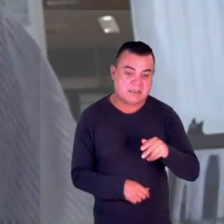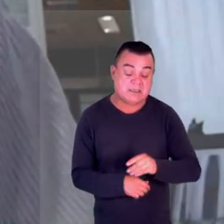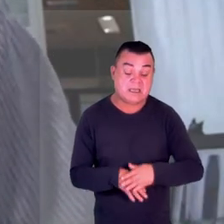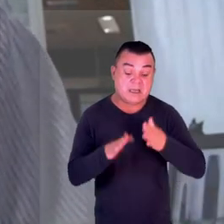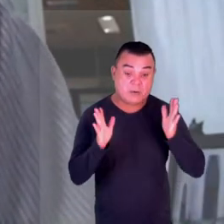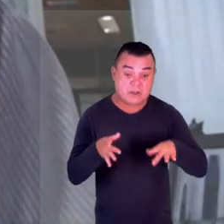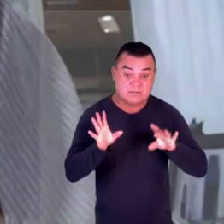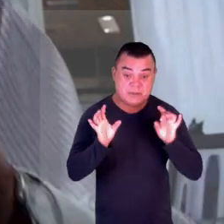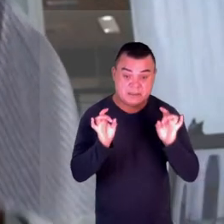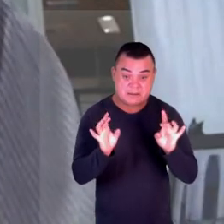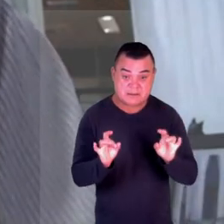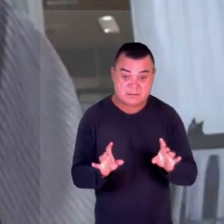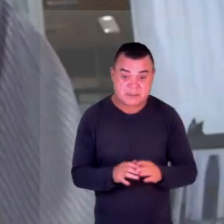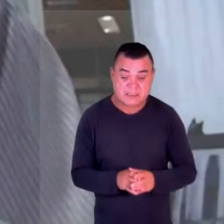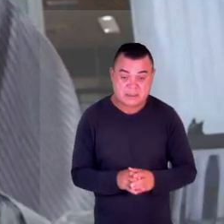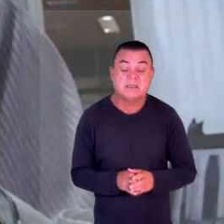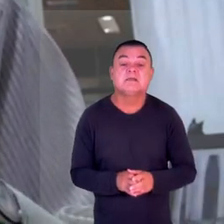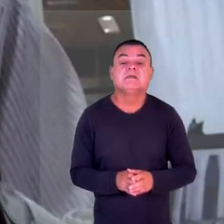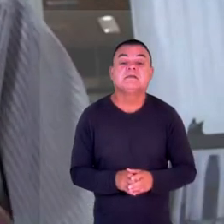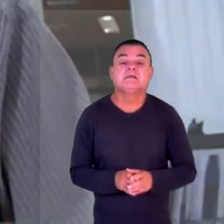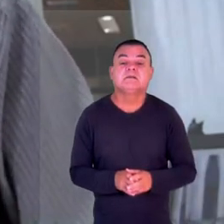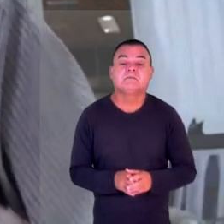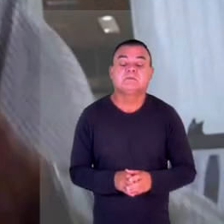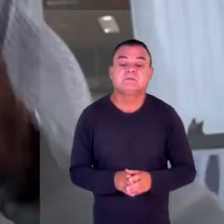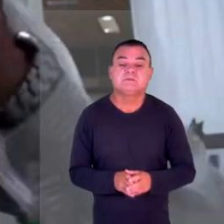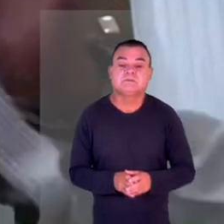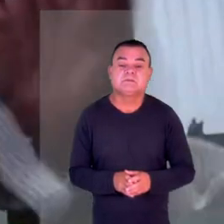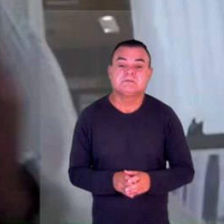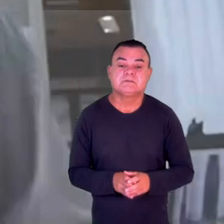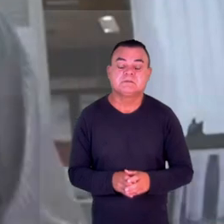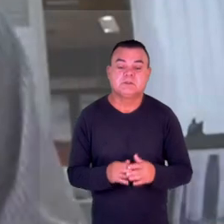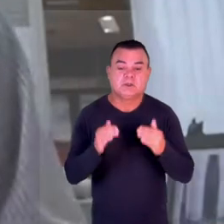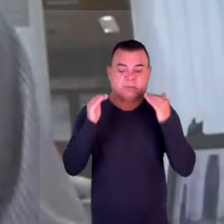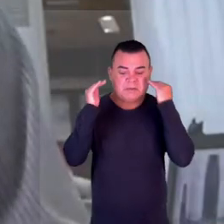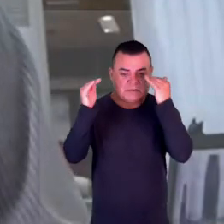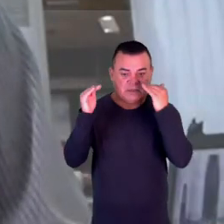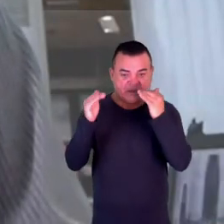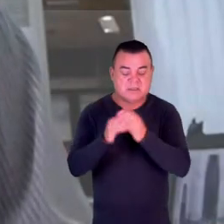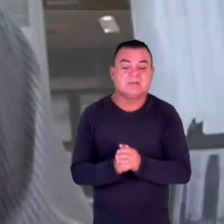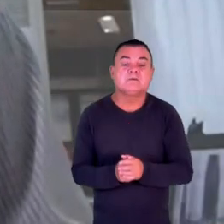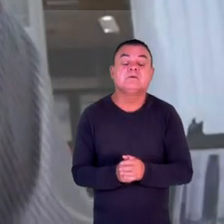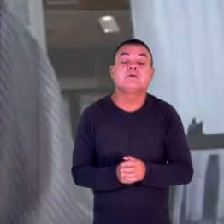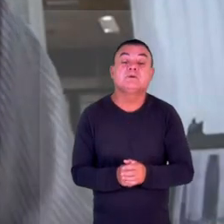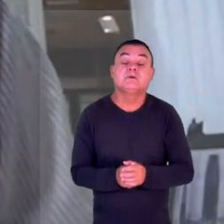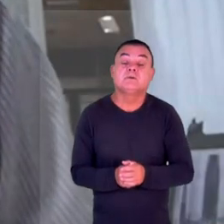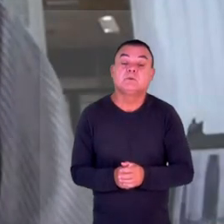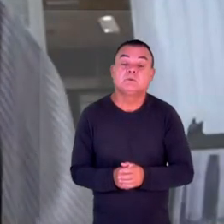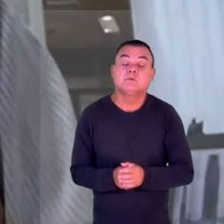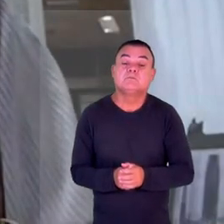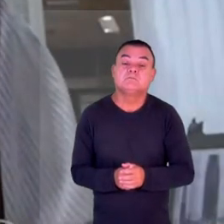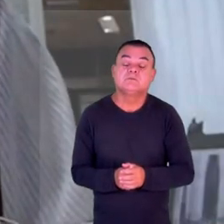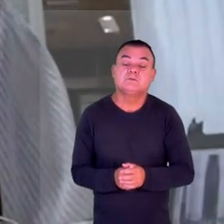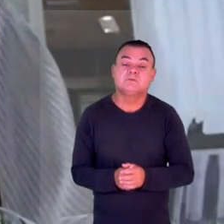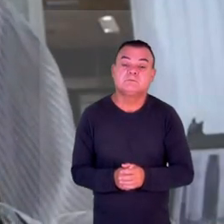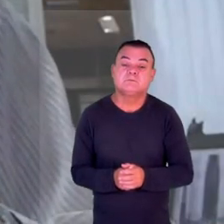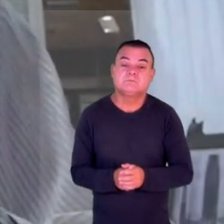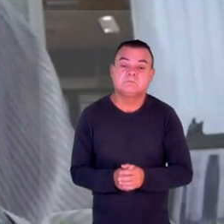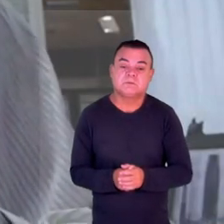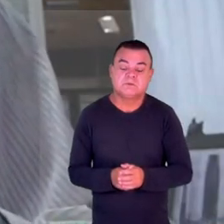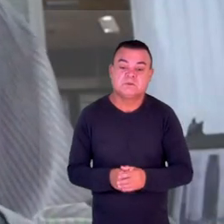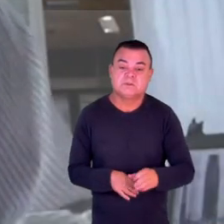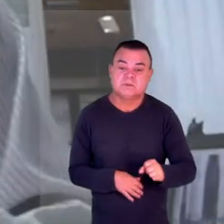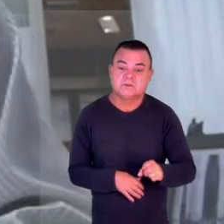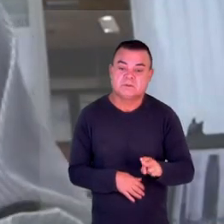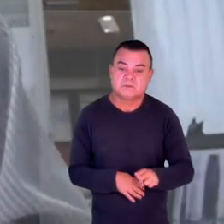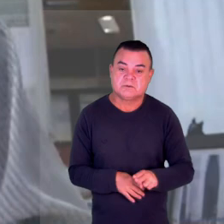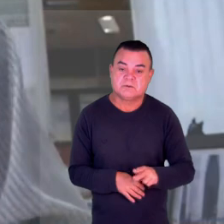agora atendendo a ao comando né estabelecido pelo supremo no sentido da da da